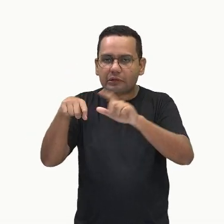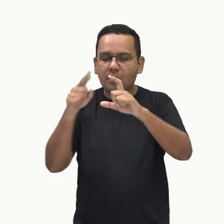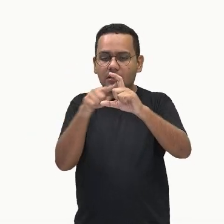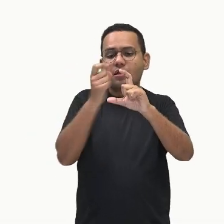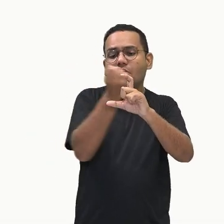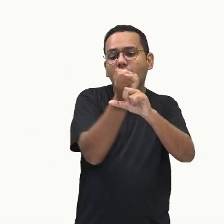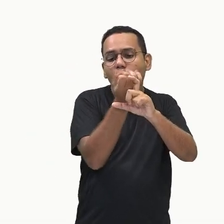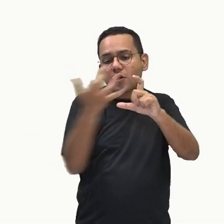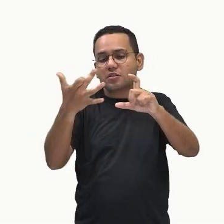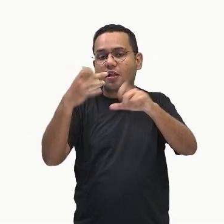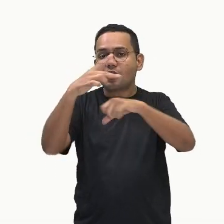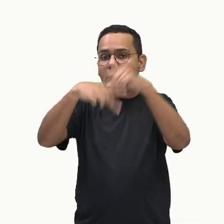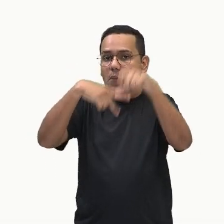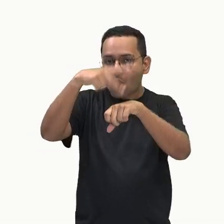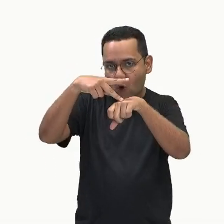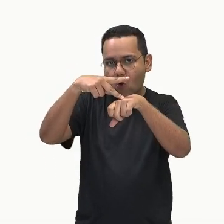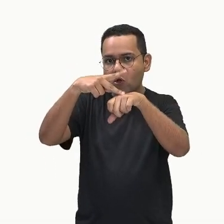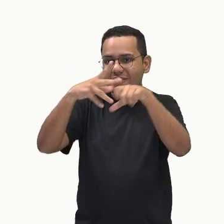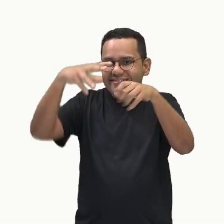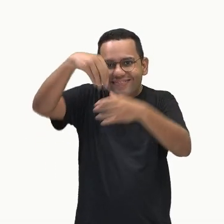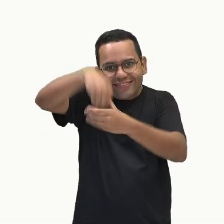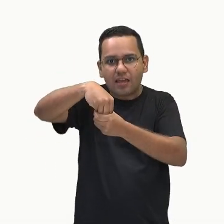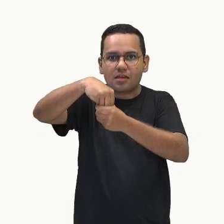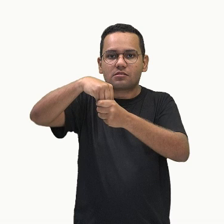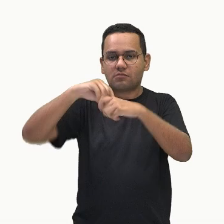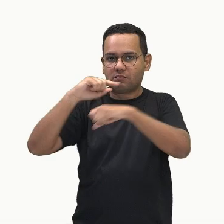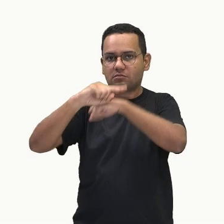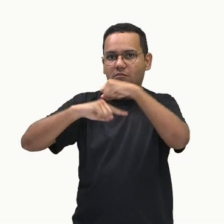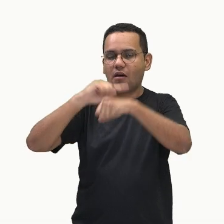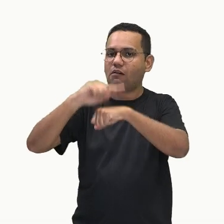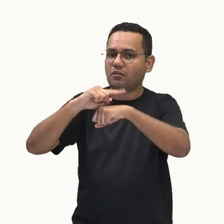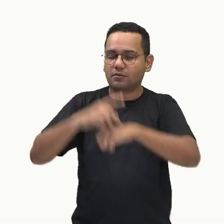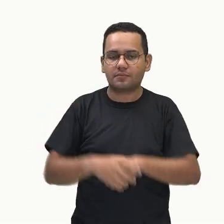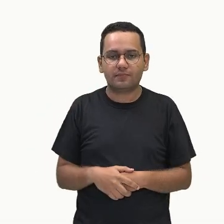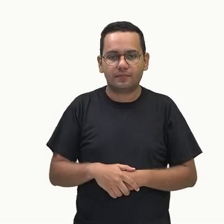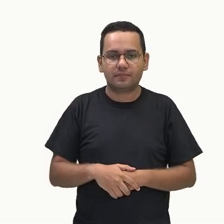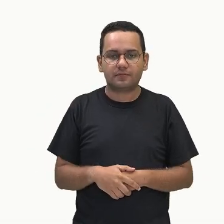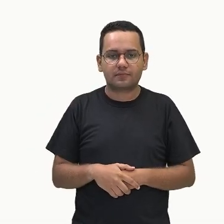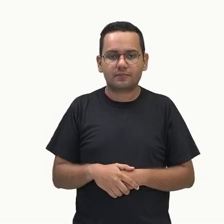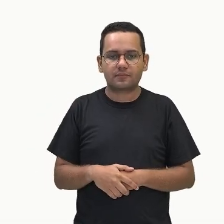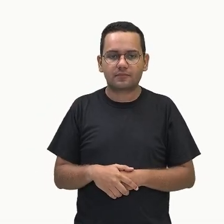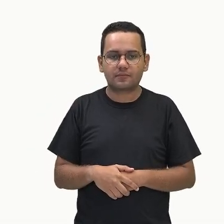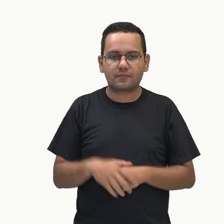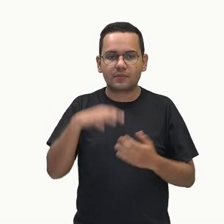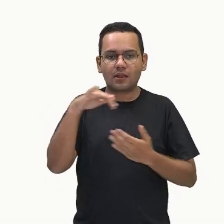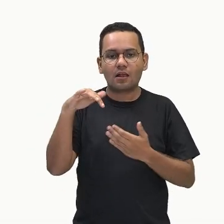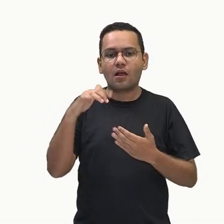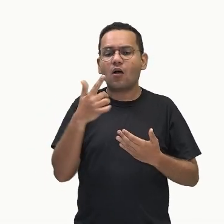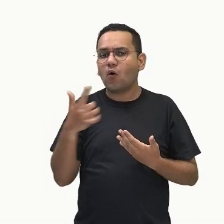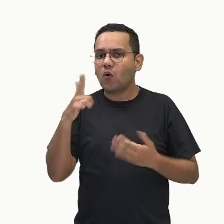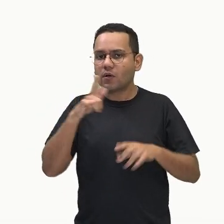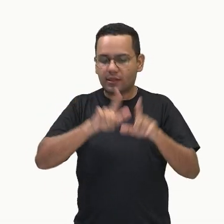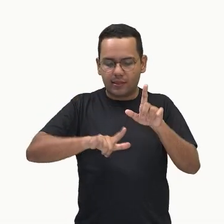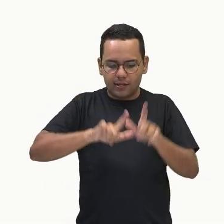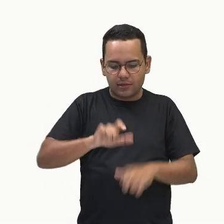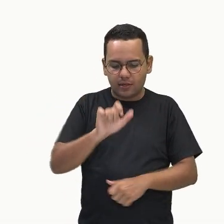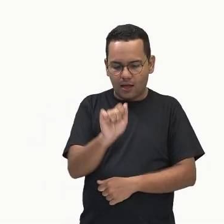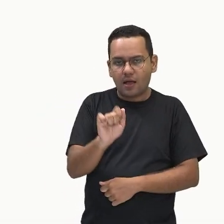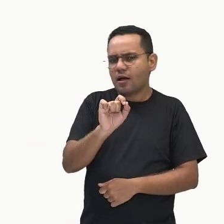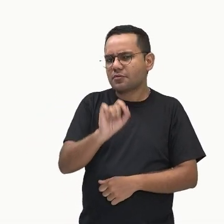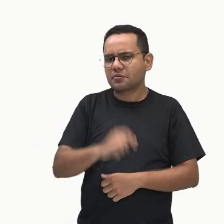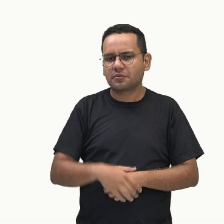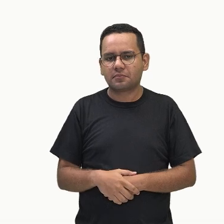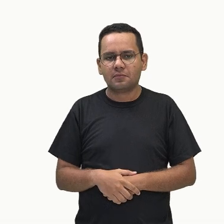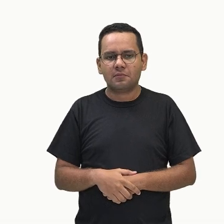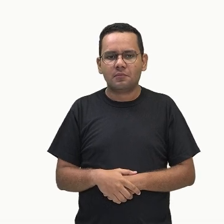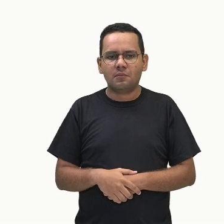núcleo do átomo. E quando você vê a letra A, a letrinha A, significa o